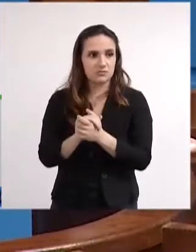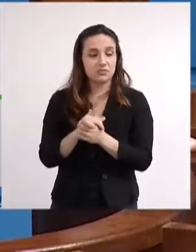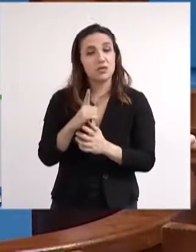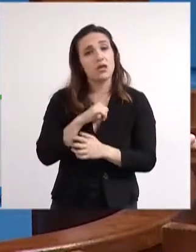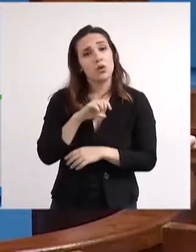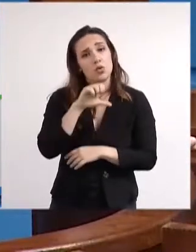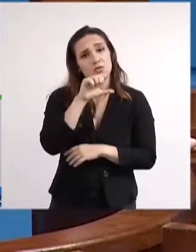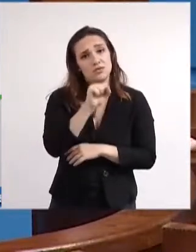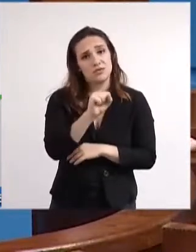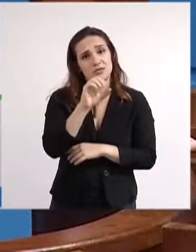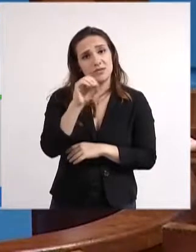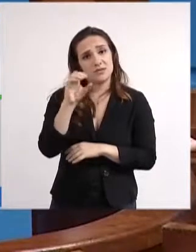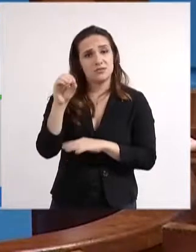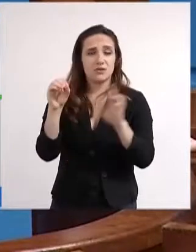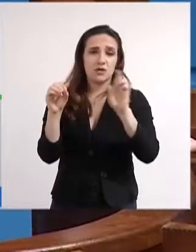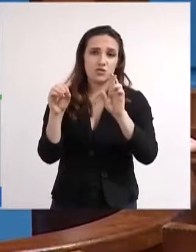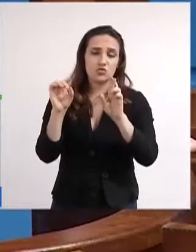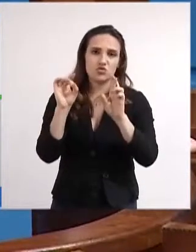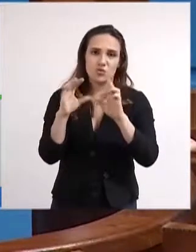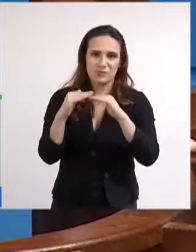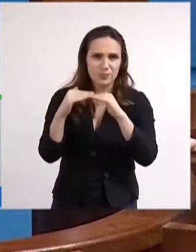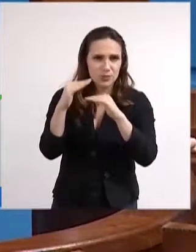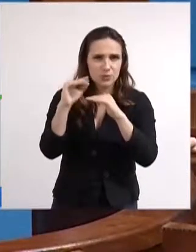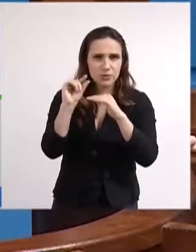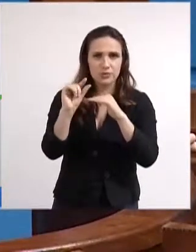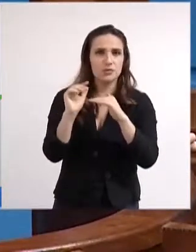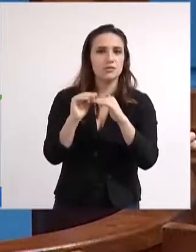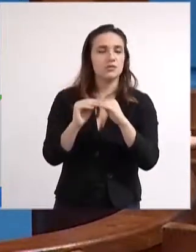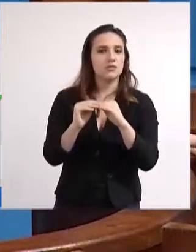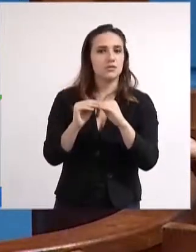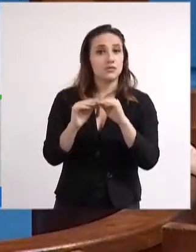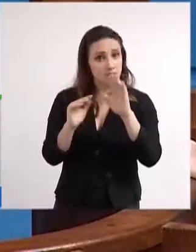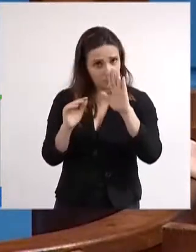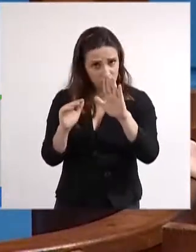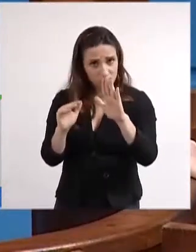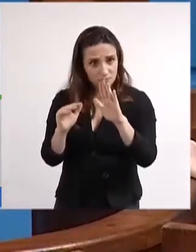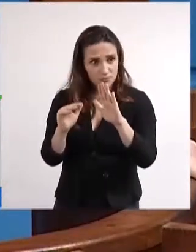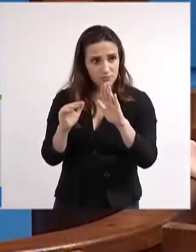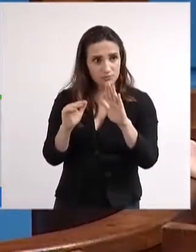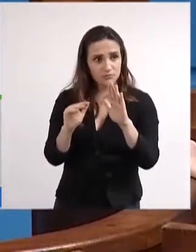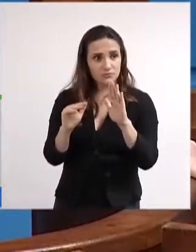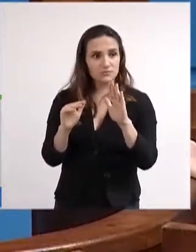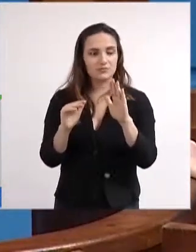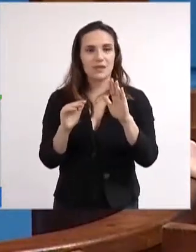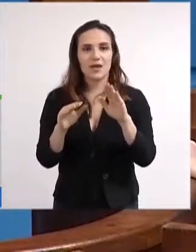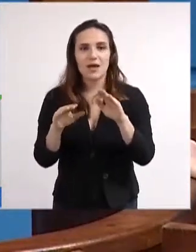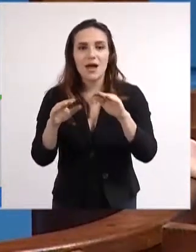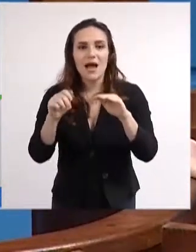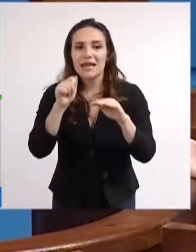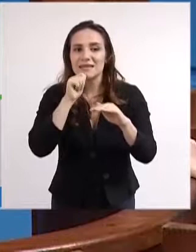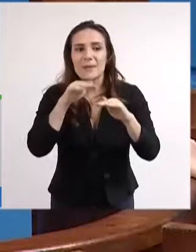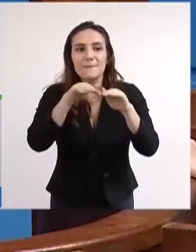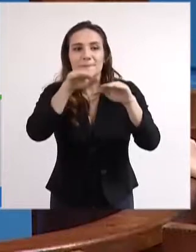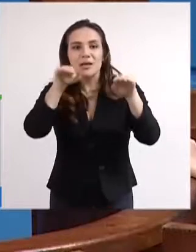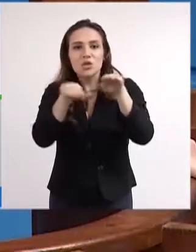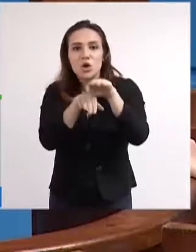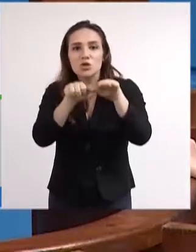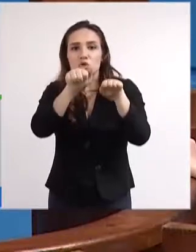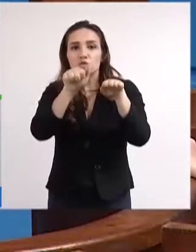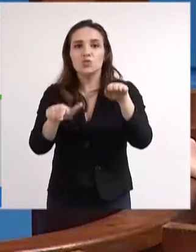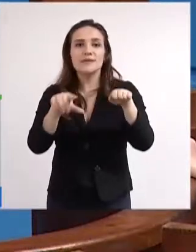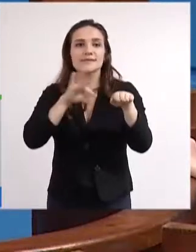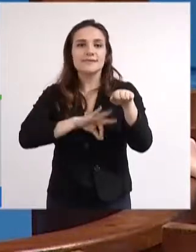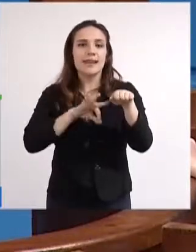R$ 800. Ou seja, o salário inicial é menor do que o salário